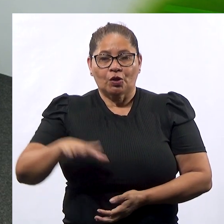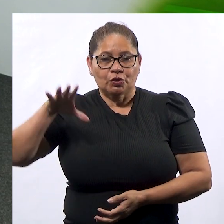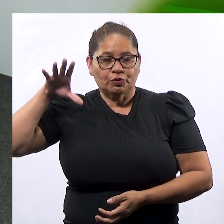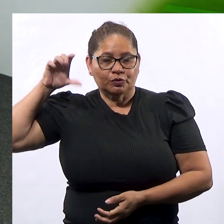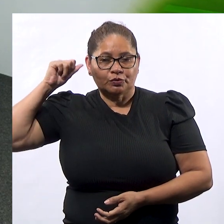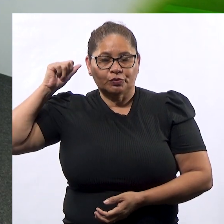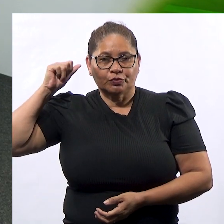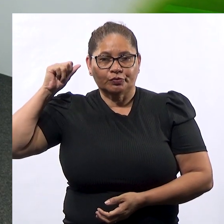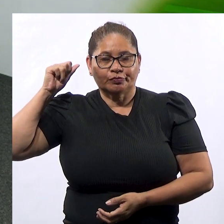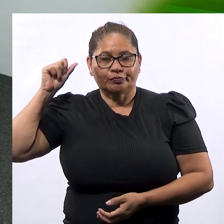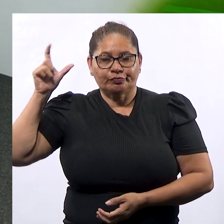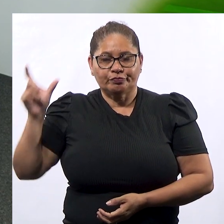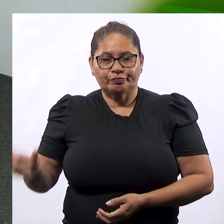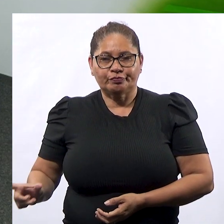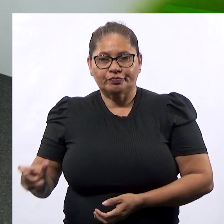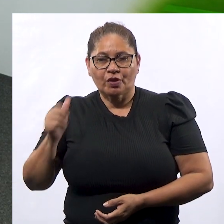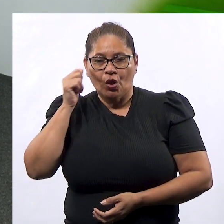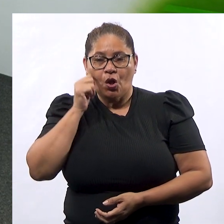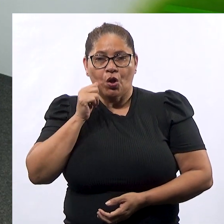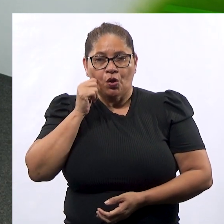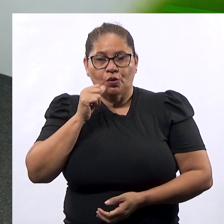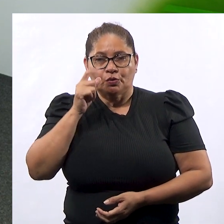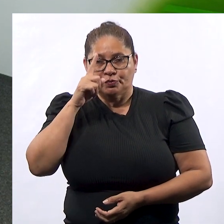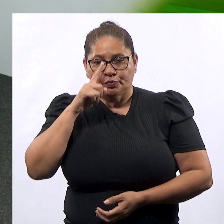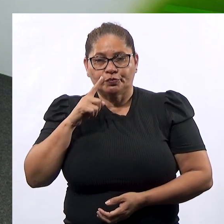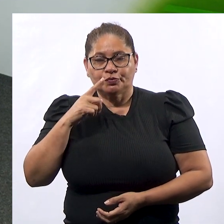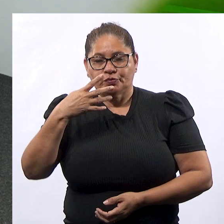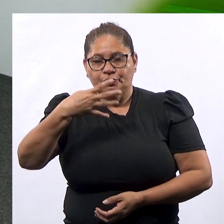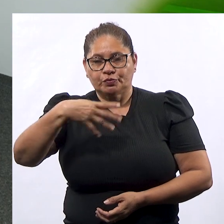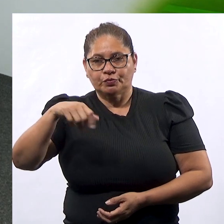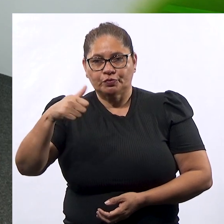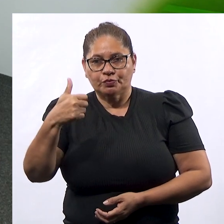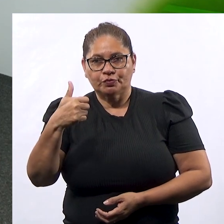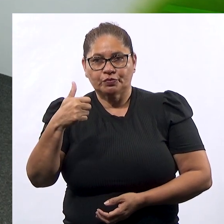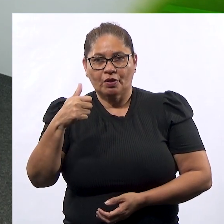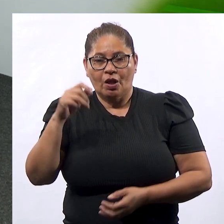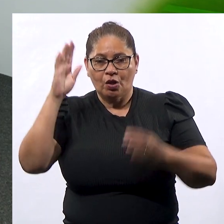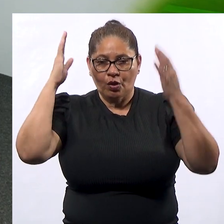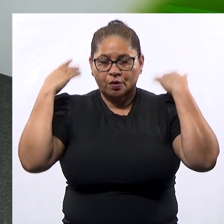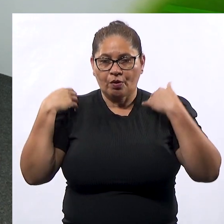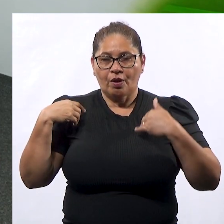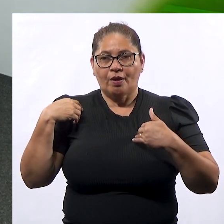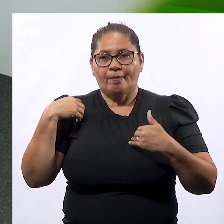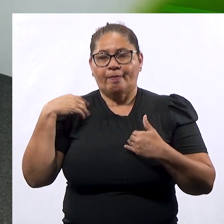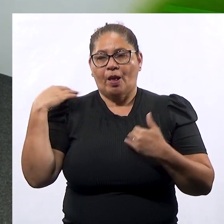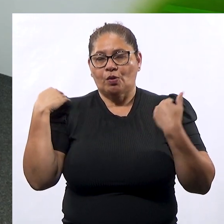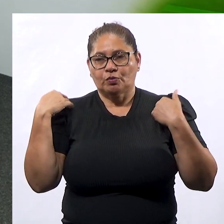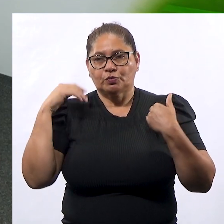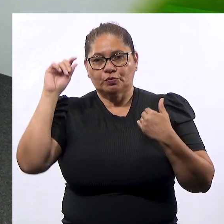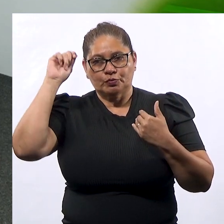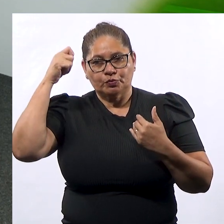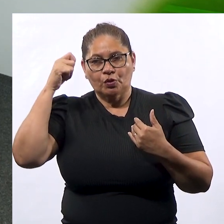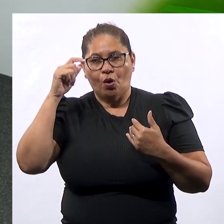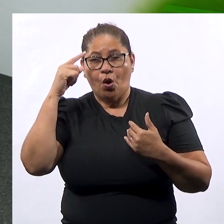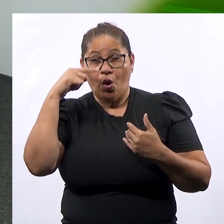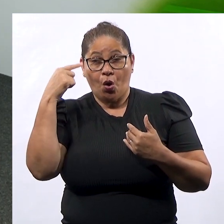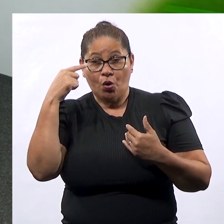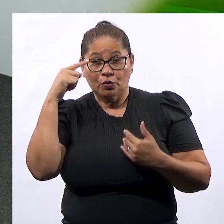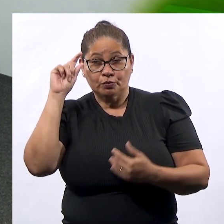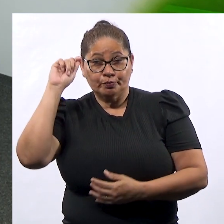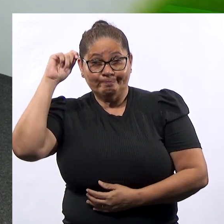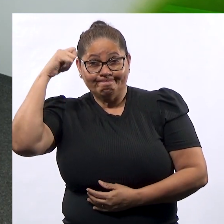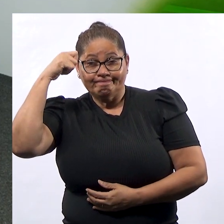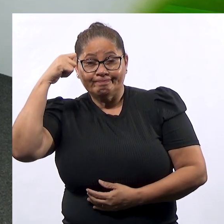passar a minha audiodescrição. Eu sou uma mulher parda de 41 anos, com cabelos pretos na altura do ombro, olhos